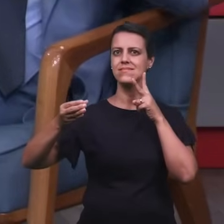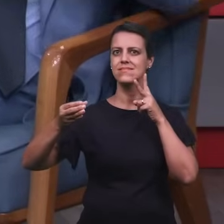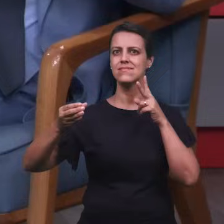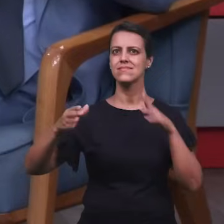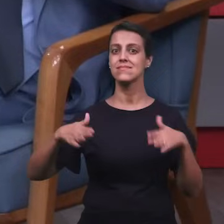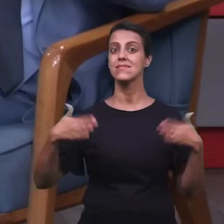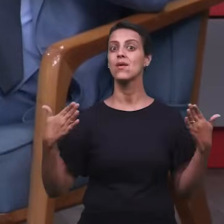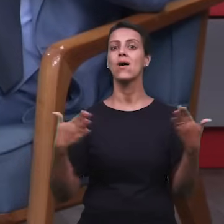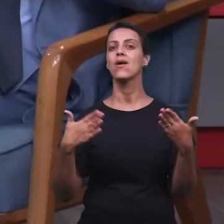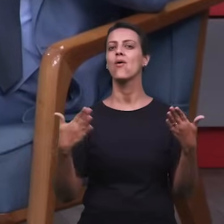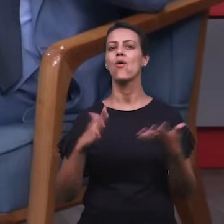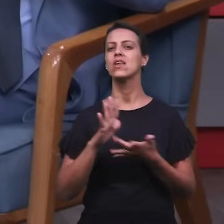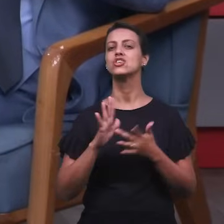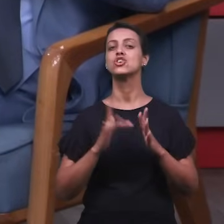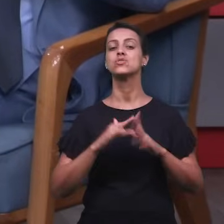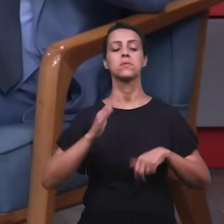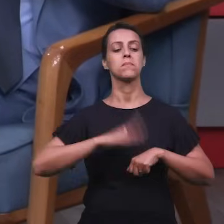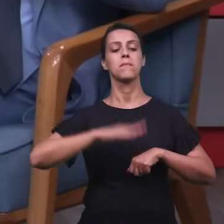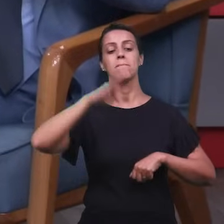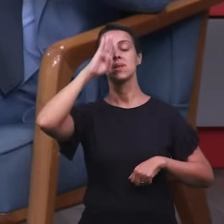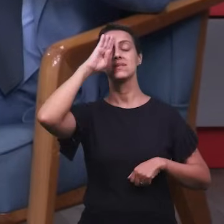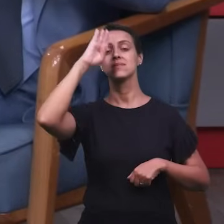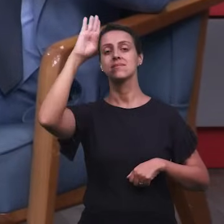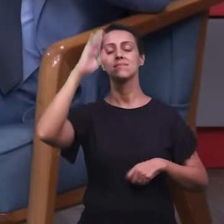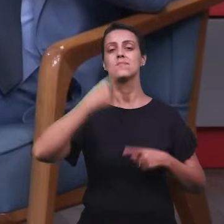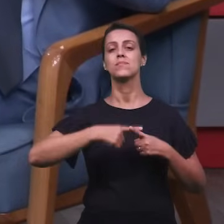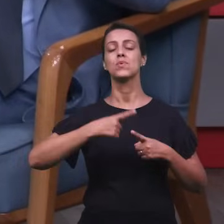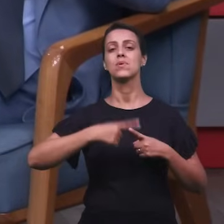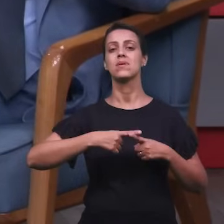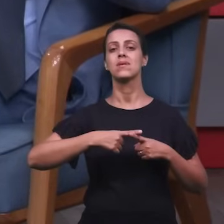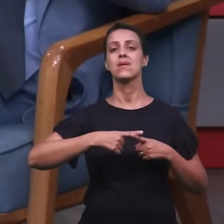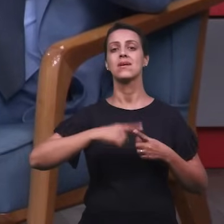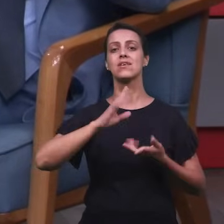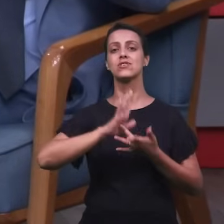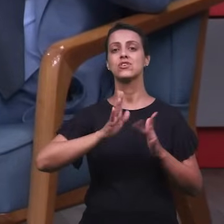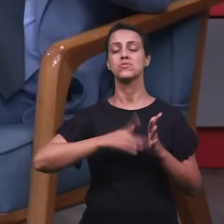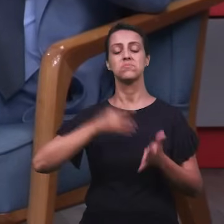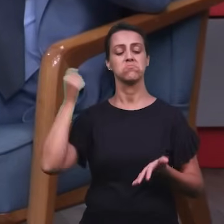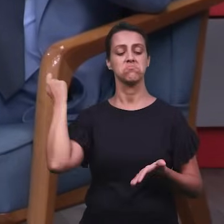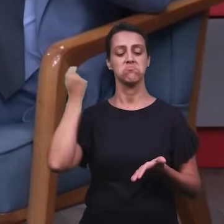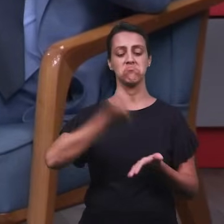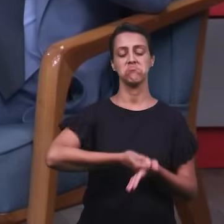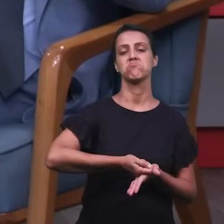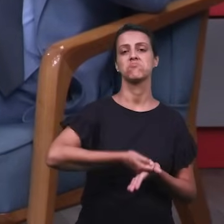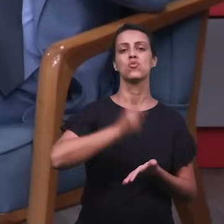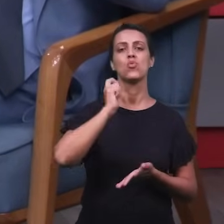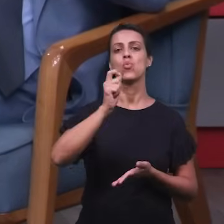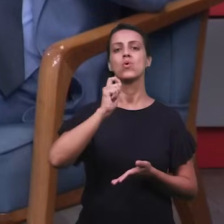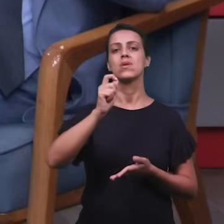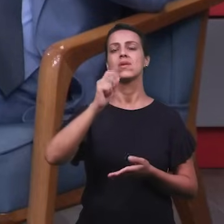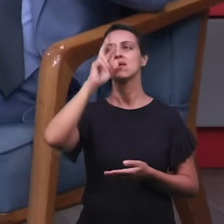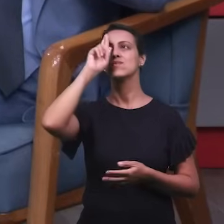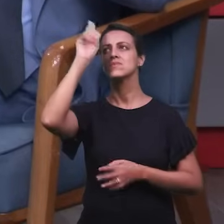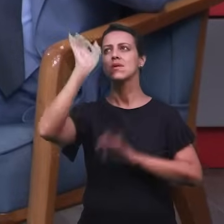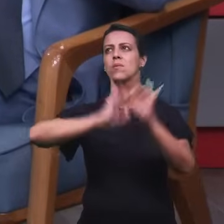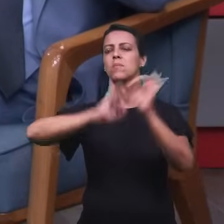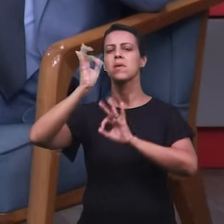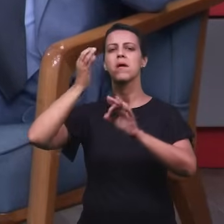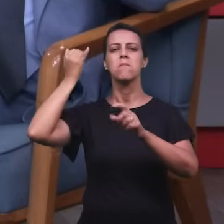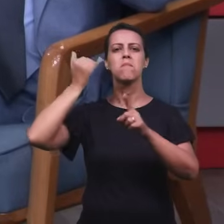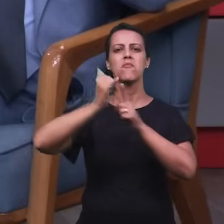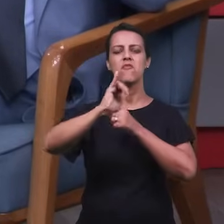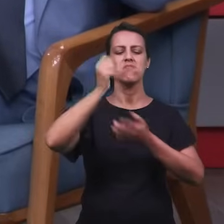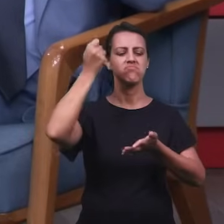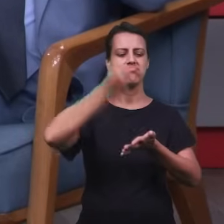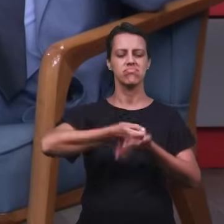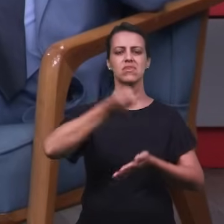Testamento. Agora passa por ele, porque ele agora cumpre o profético para a vida da